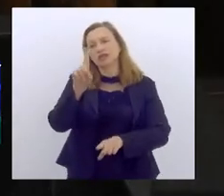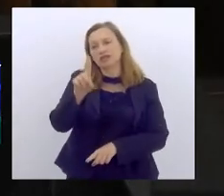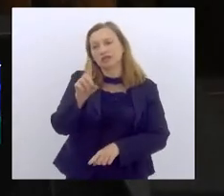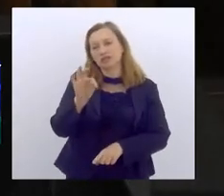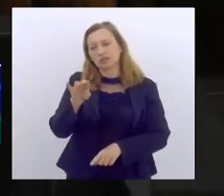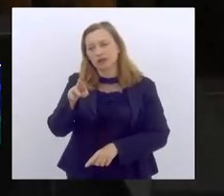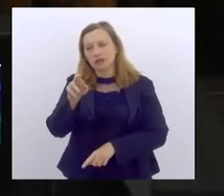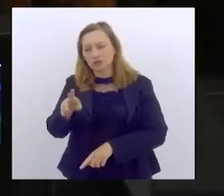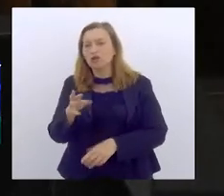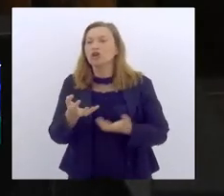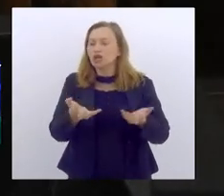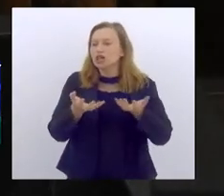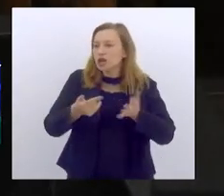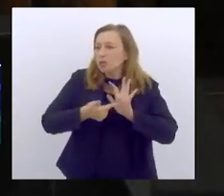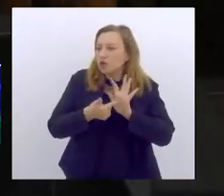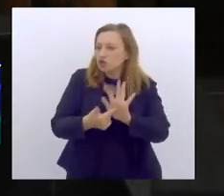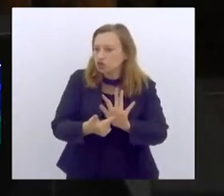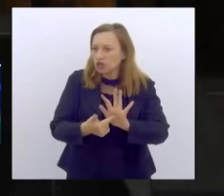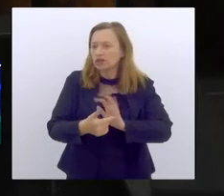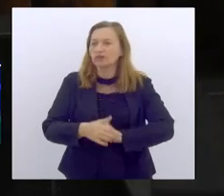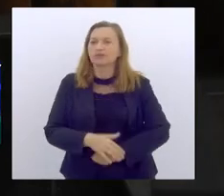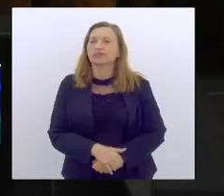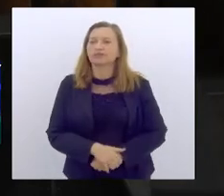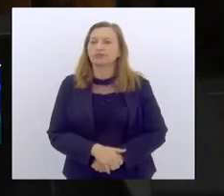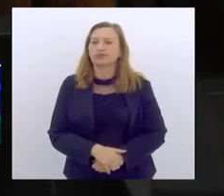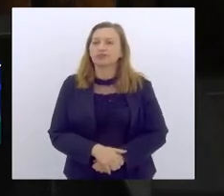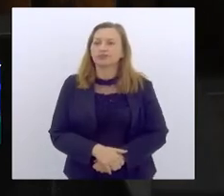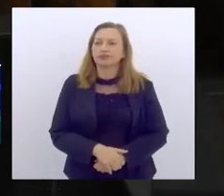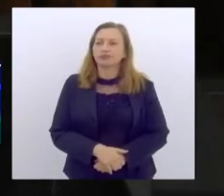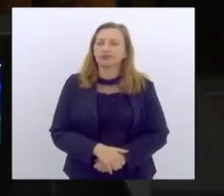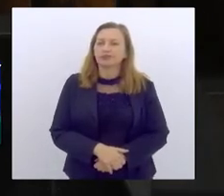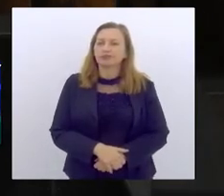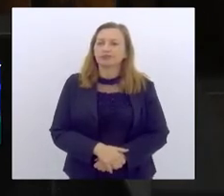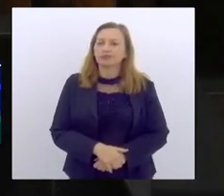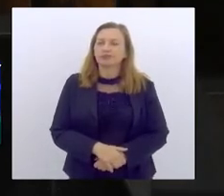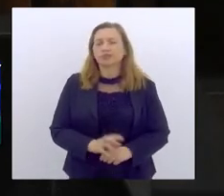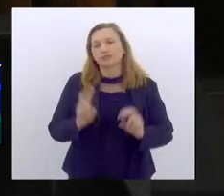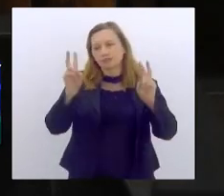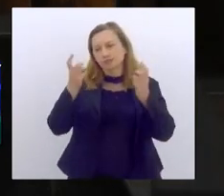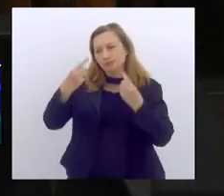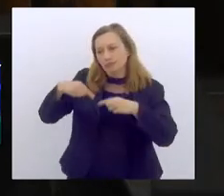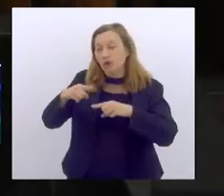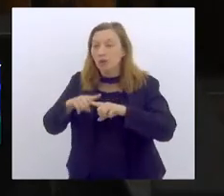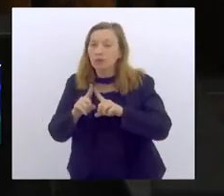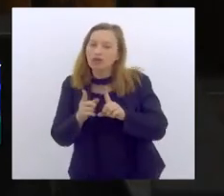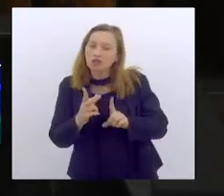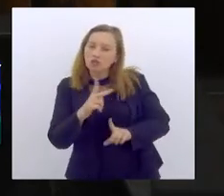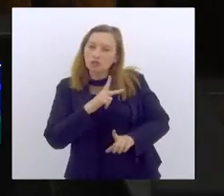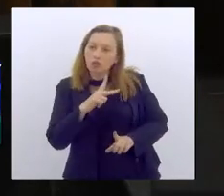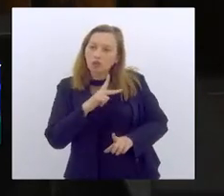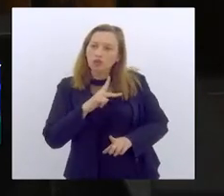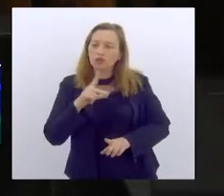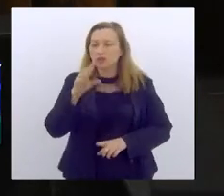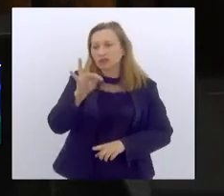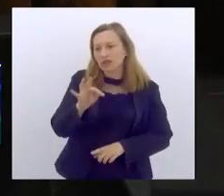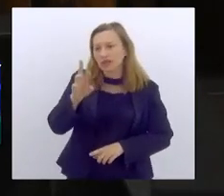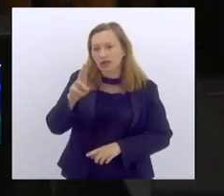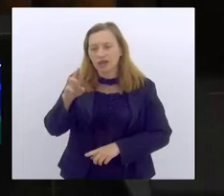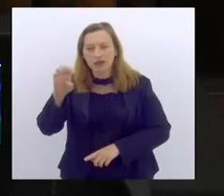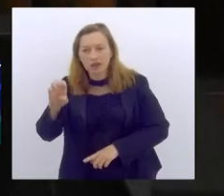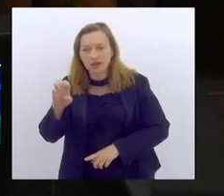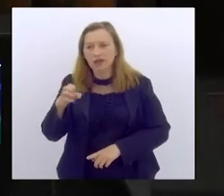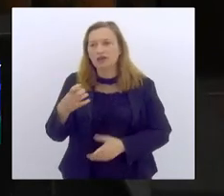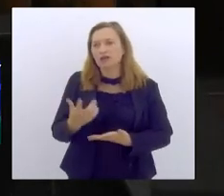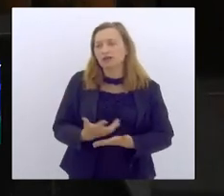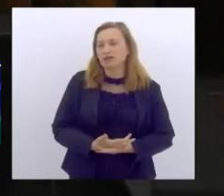então só só querendo mostrar e as contradições mas o próprio é Ryan tem